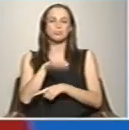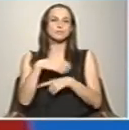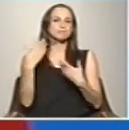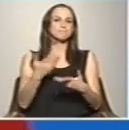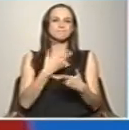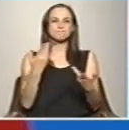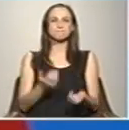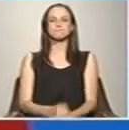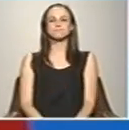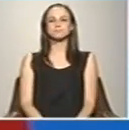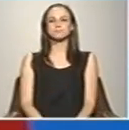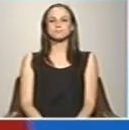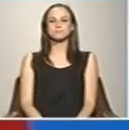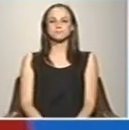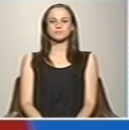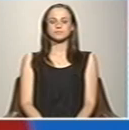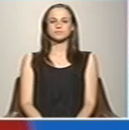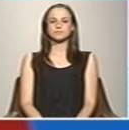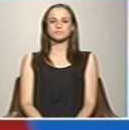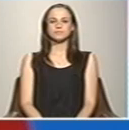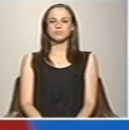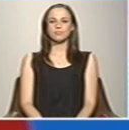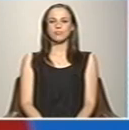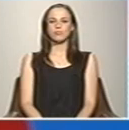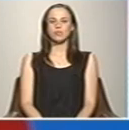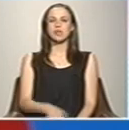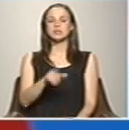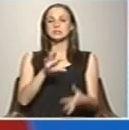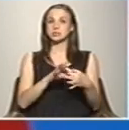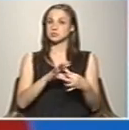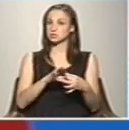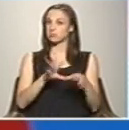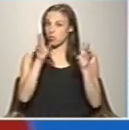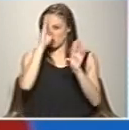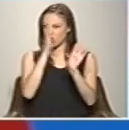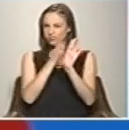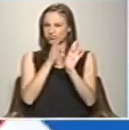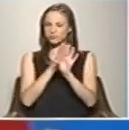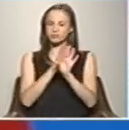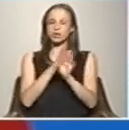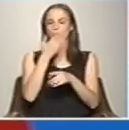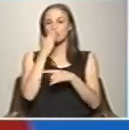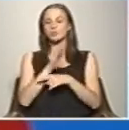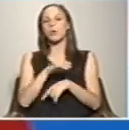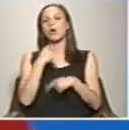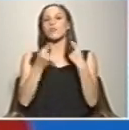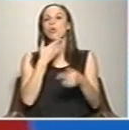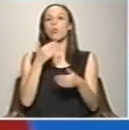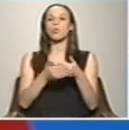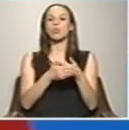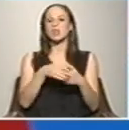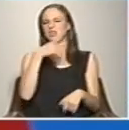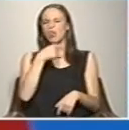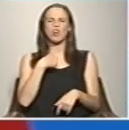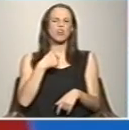nomeadamente, por exemplo, ao nível das questões psicológicas, não é? Baixa autoestima, por exemplo, o idoso muitas vezes dizer eu já não sirvo para